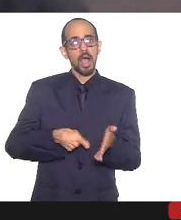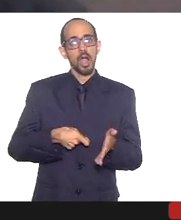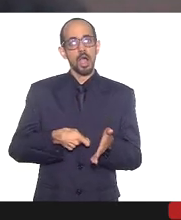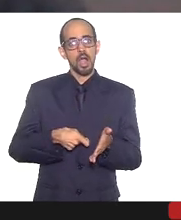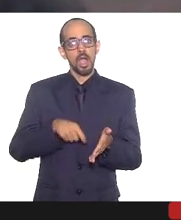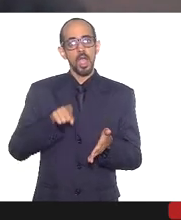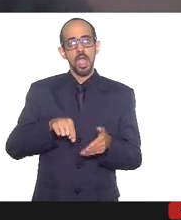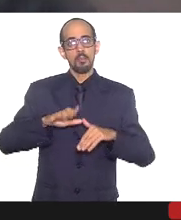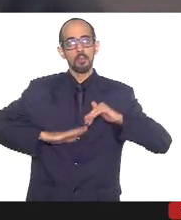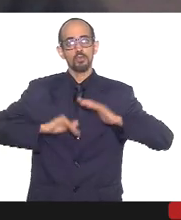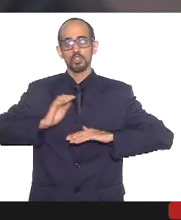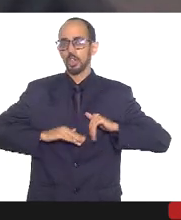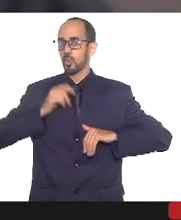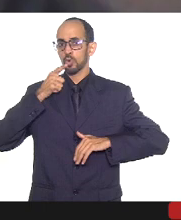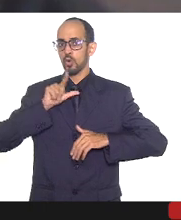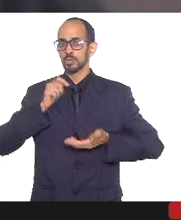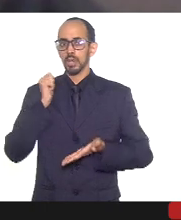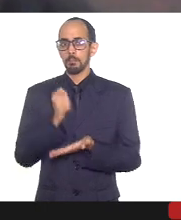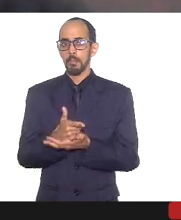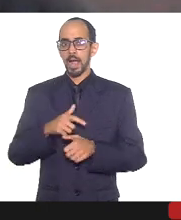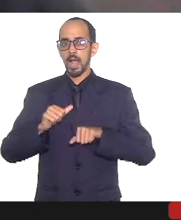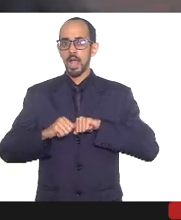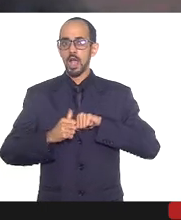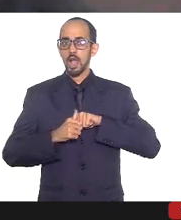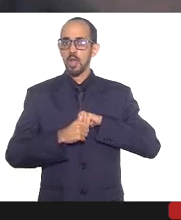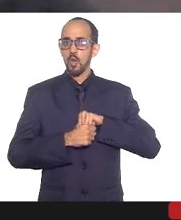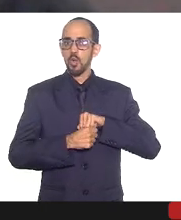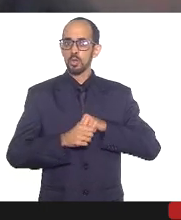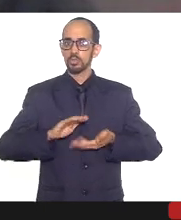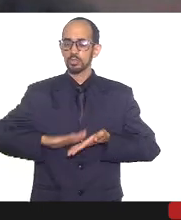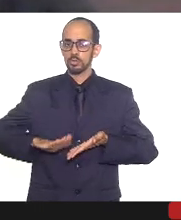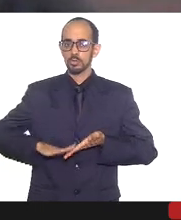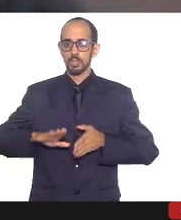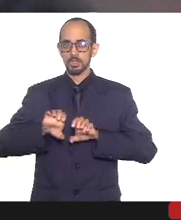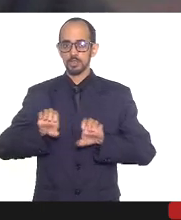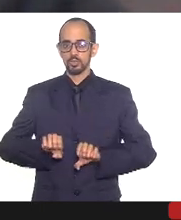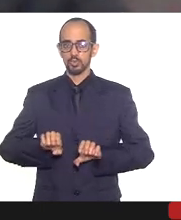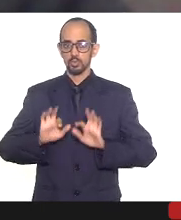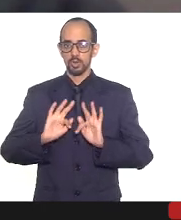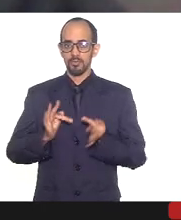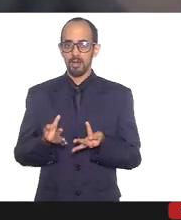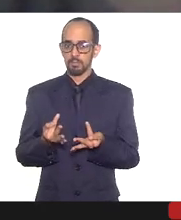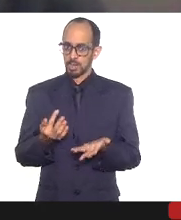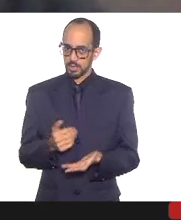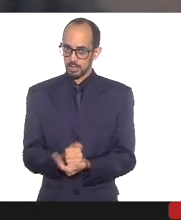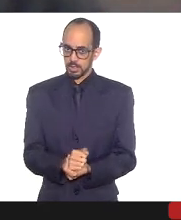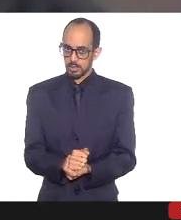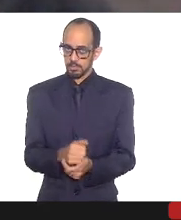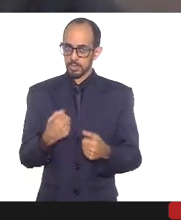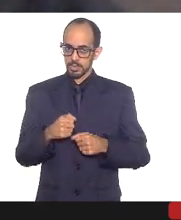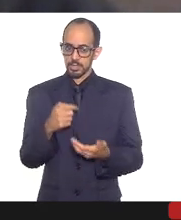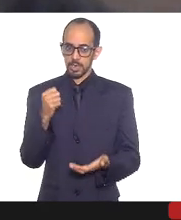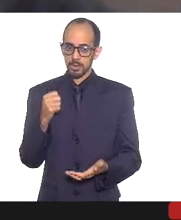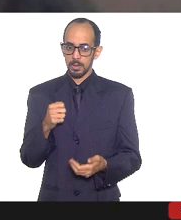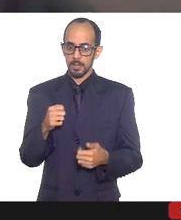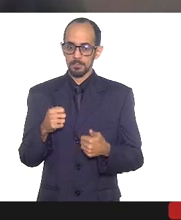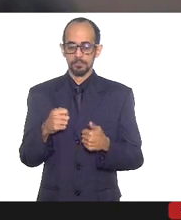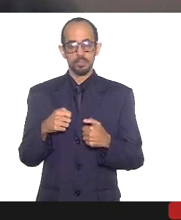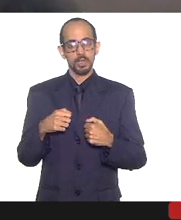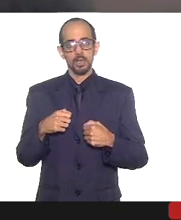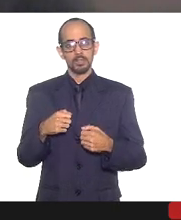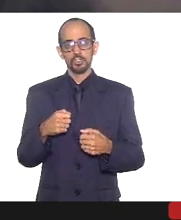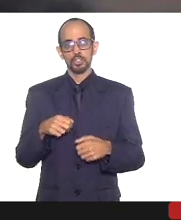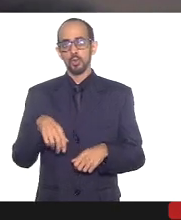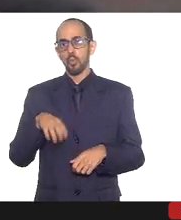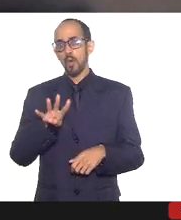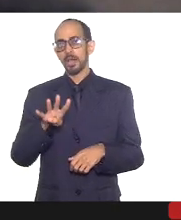pagar a conta, dependendo da estrutura familiar para sobreviver, tendo que pegar 4, 5, 6 escolas para dar